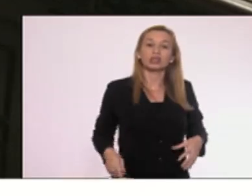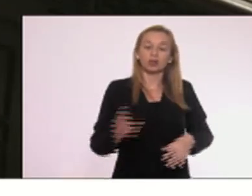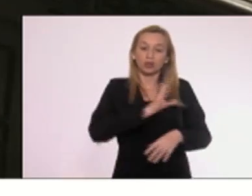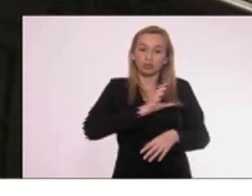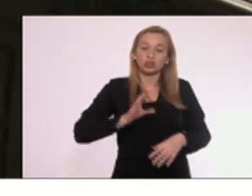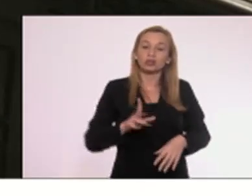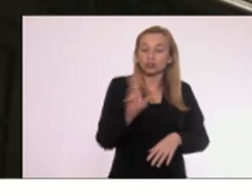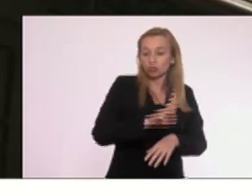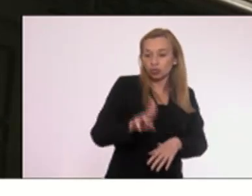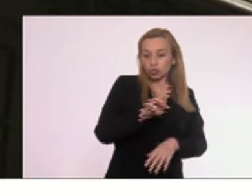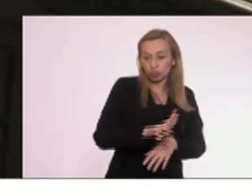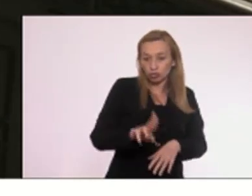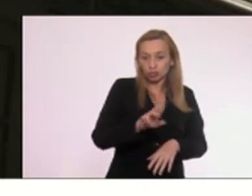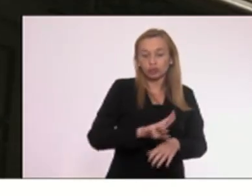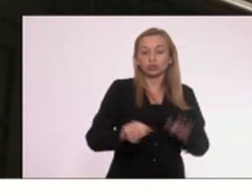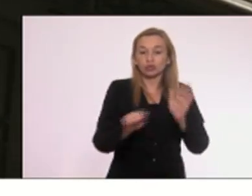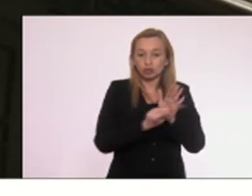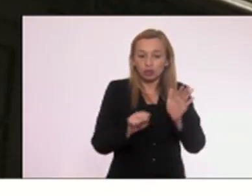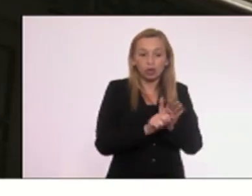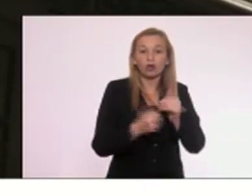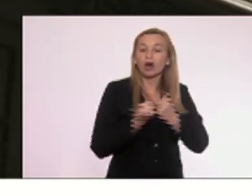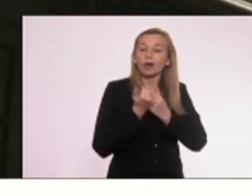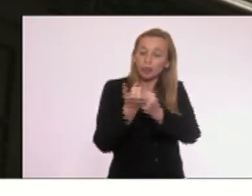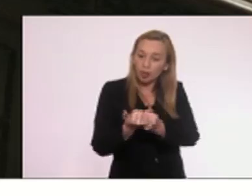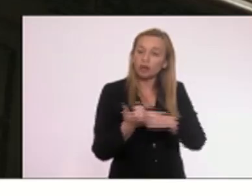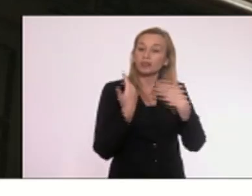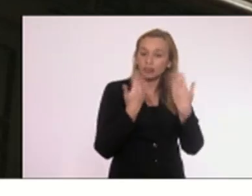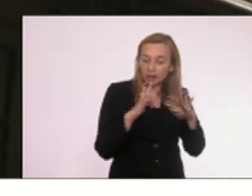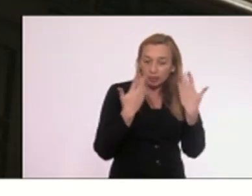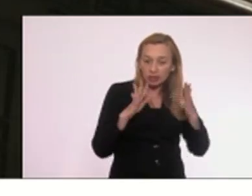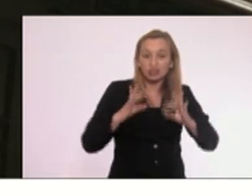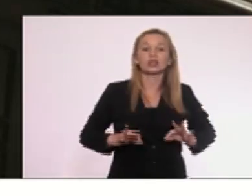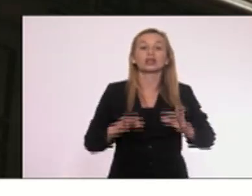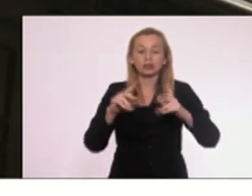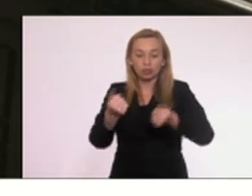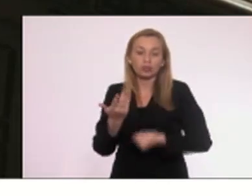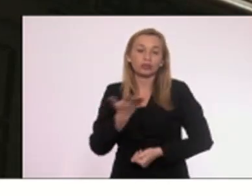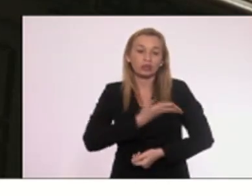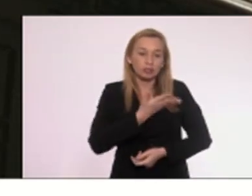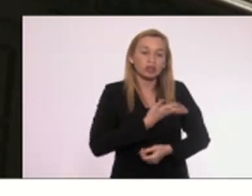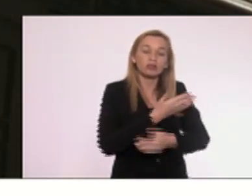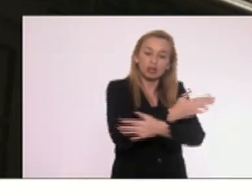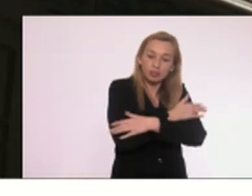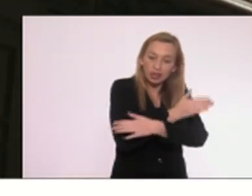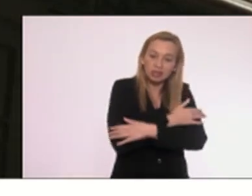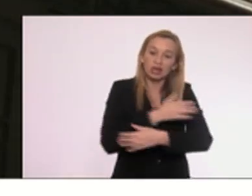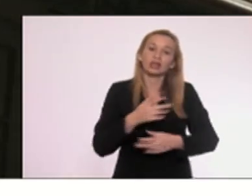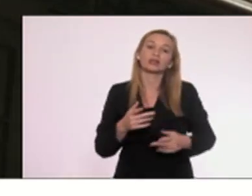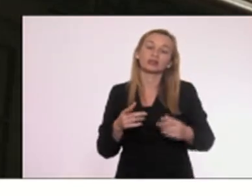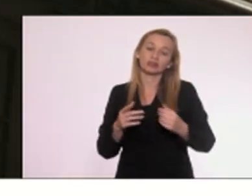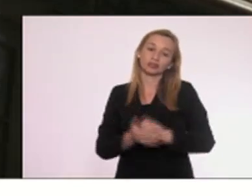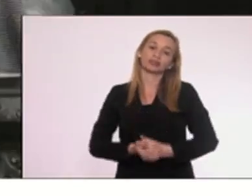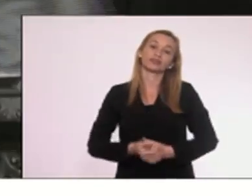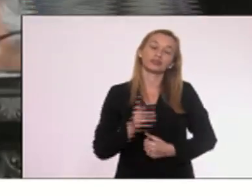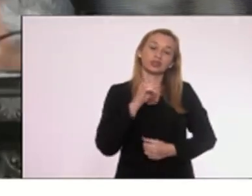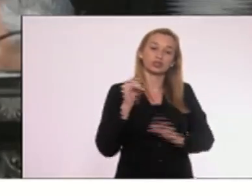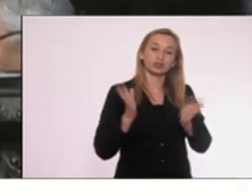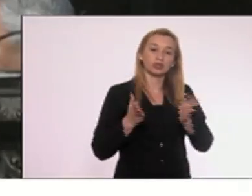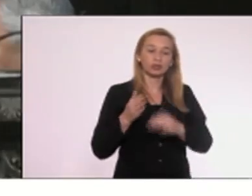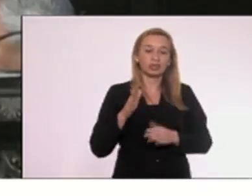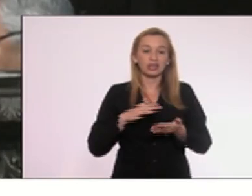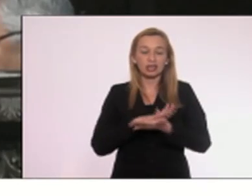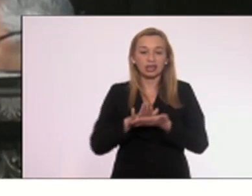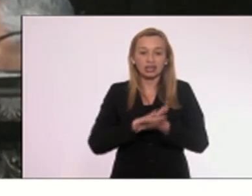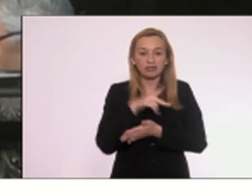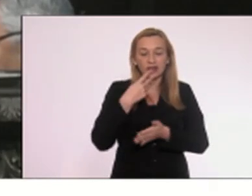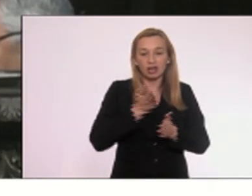apoio ela nessa causa e parabenizo pela iniciativa e a todos os nossos colegas que abraçaram essa causa no dia de hoje. Obrigado. Nada mais